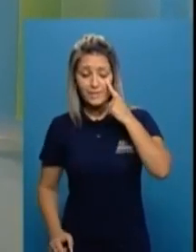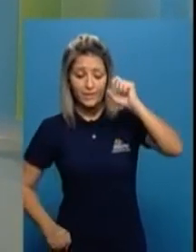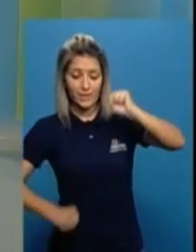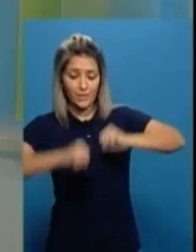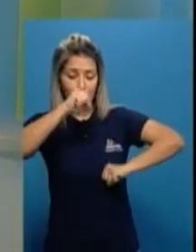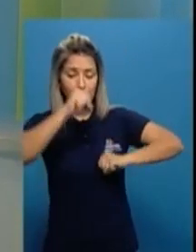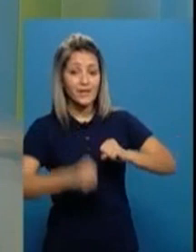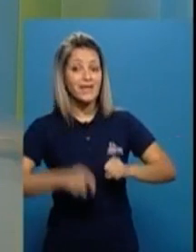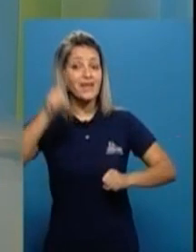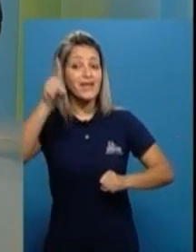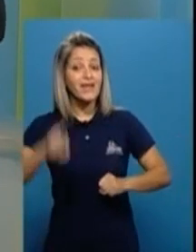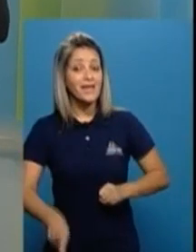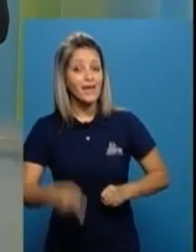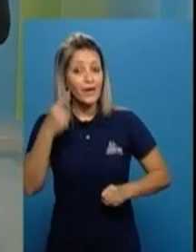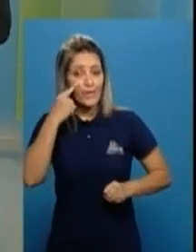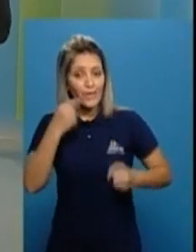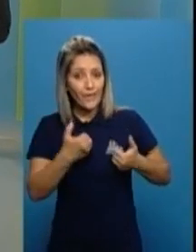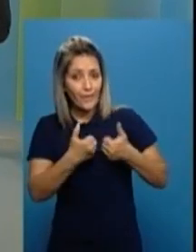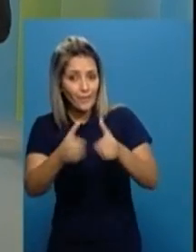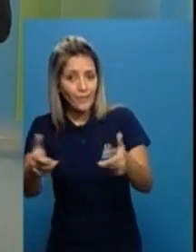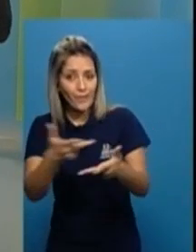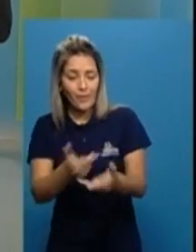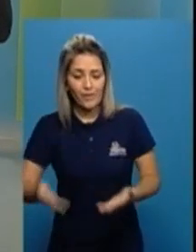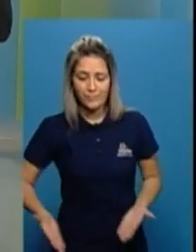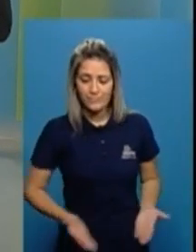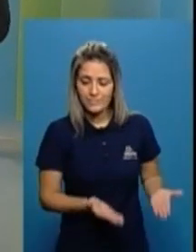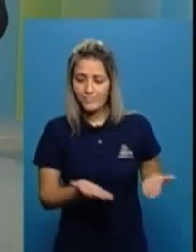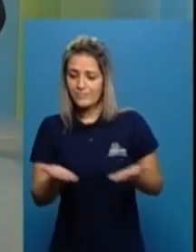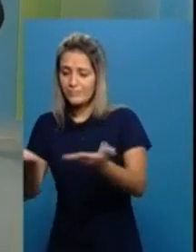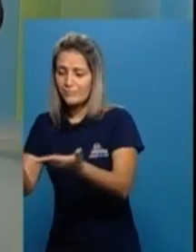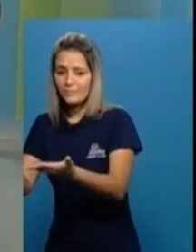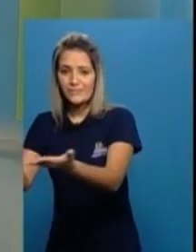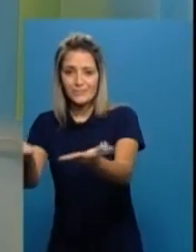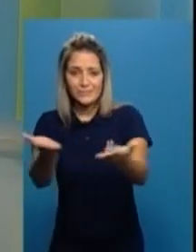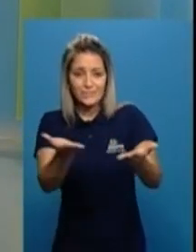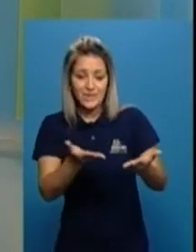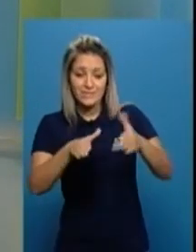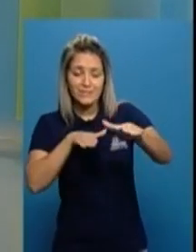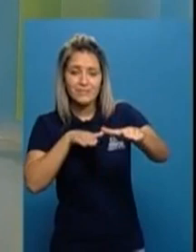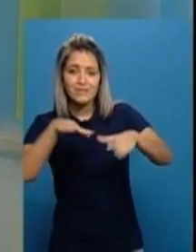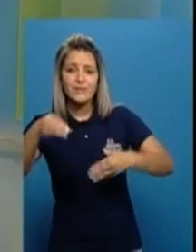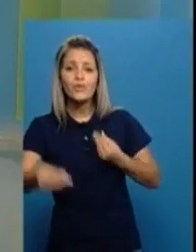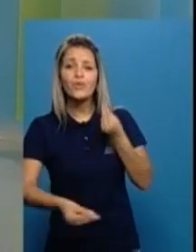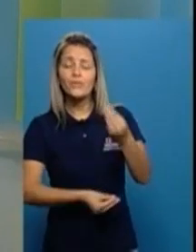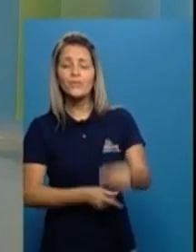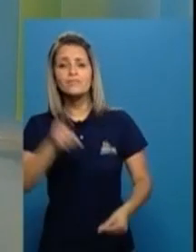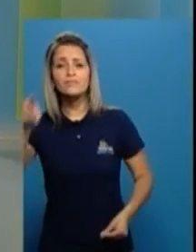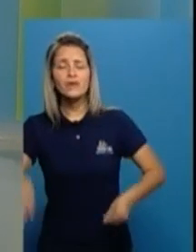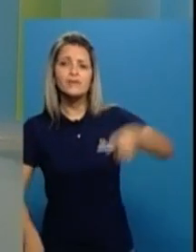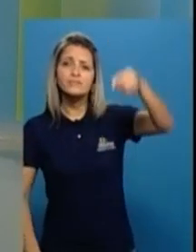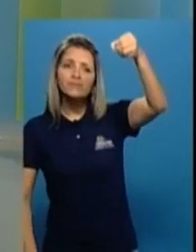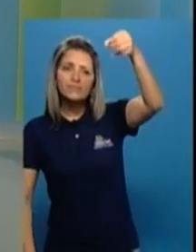de transporte? Será que eles são suficientes? E as condições de iluminação para o nosso pessoal que trabalha